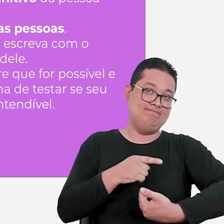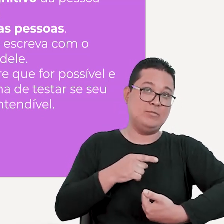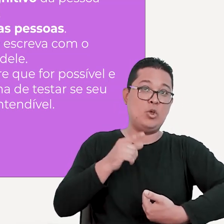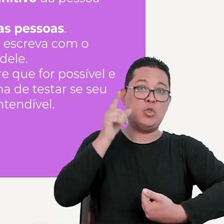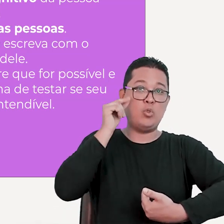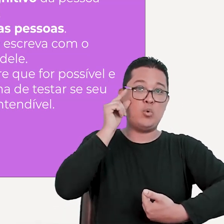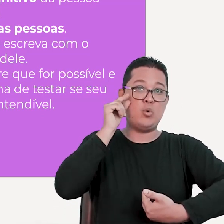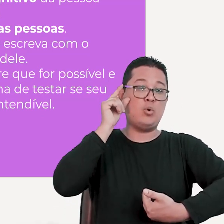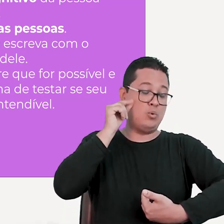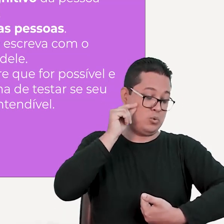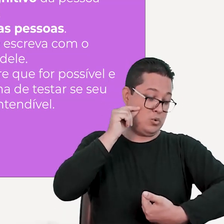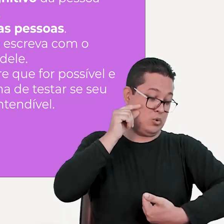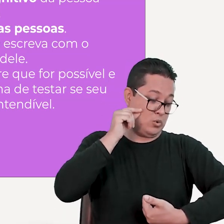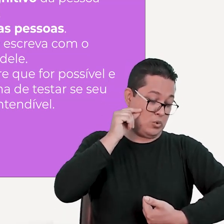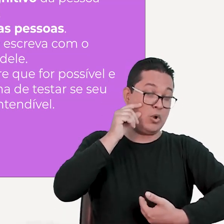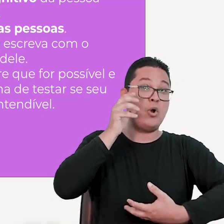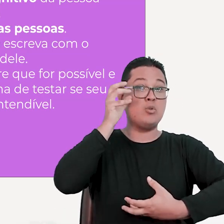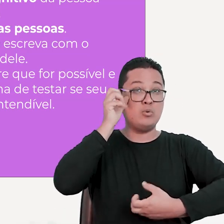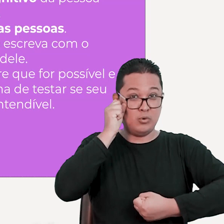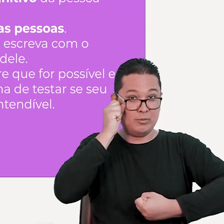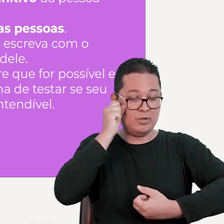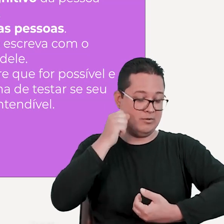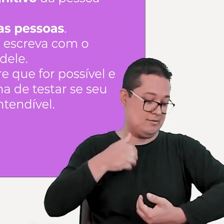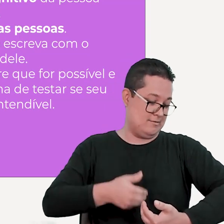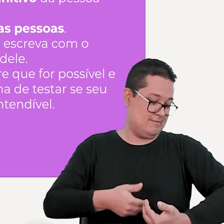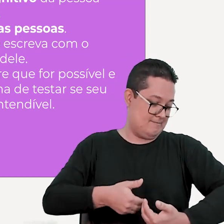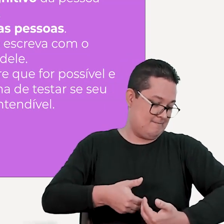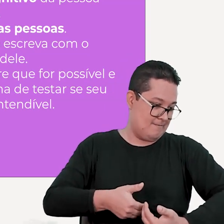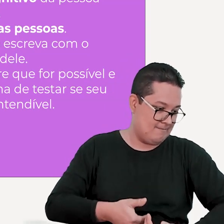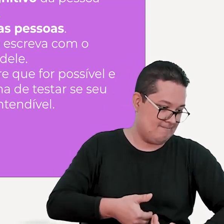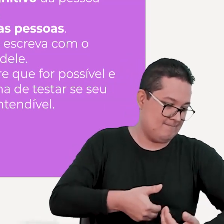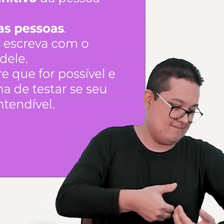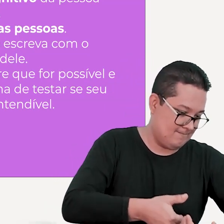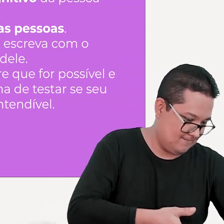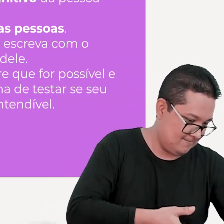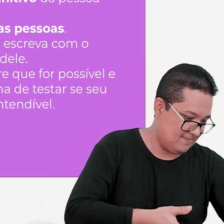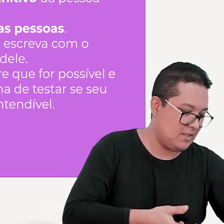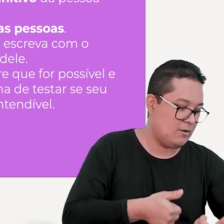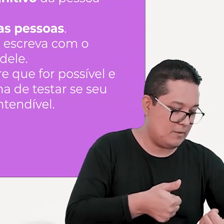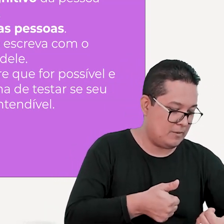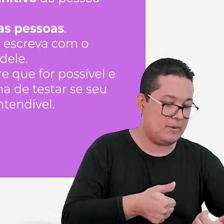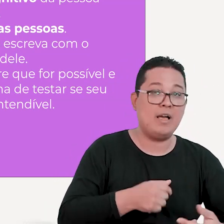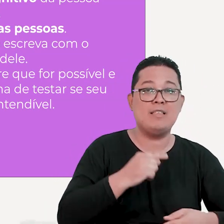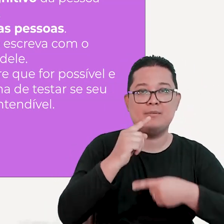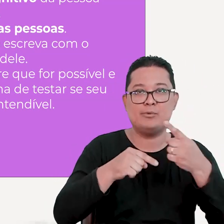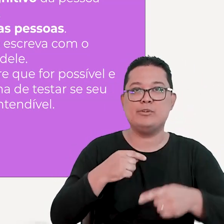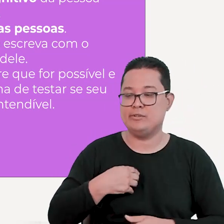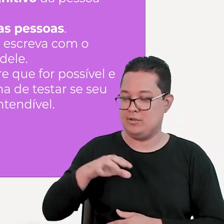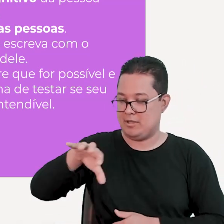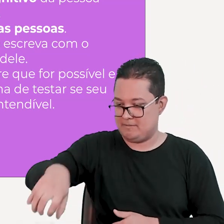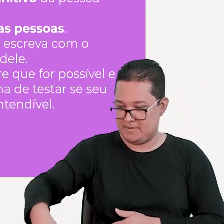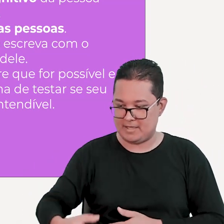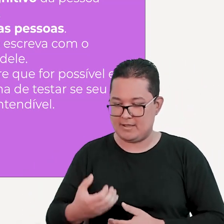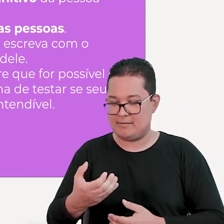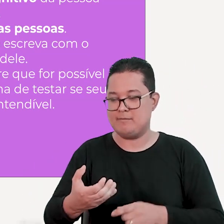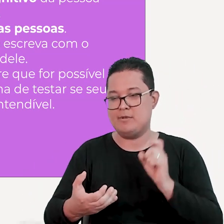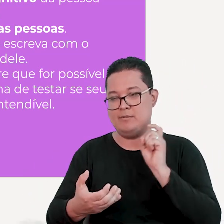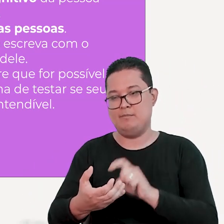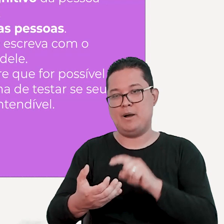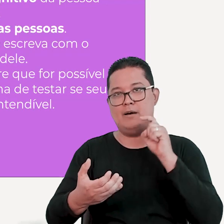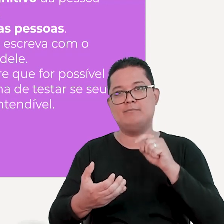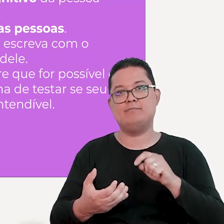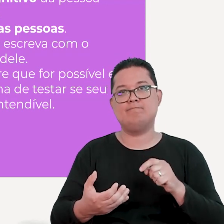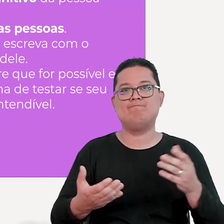eu conseguir usar o aplicativo com as duas mãos, porque com uma mão só eu não conseguia completar a tarefa. Então, naquele